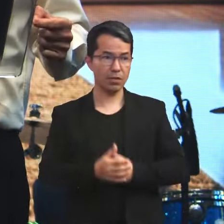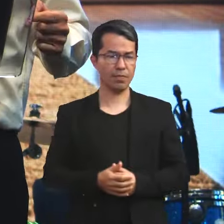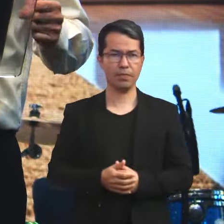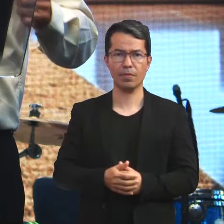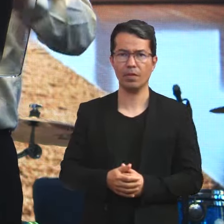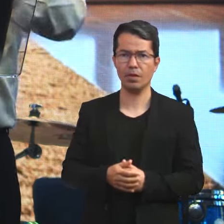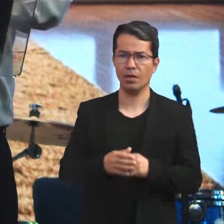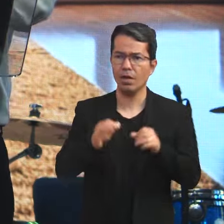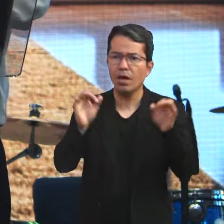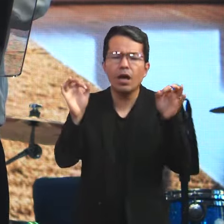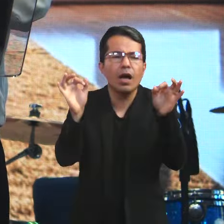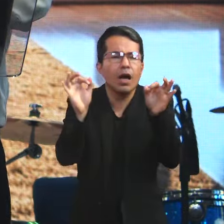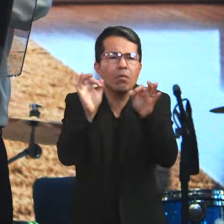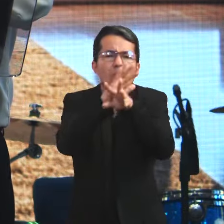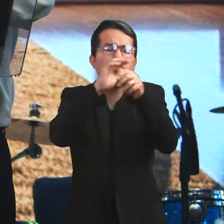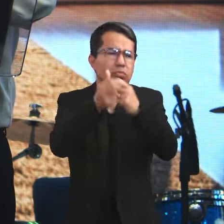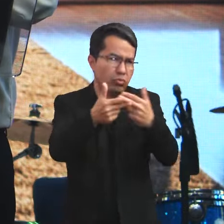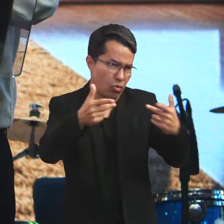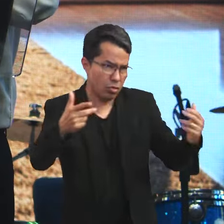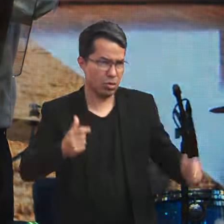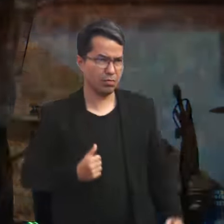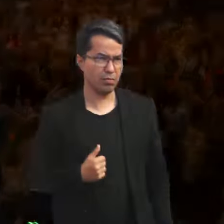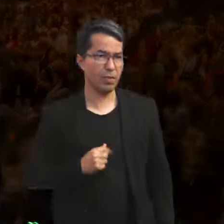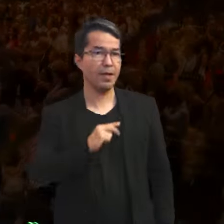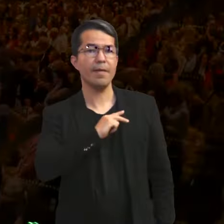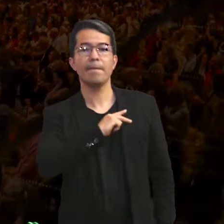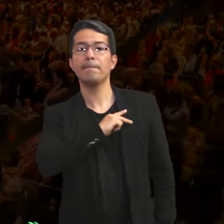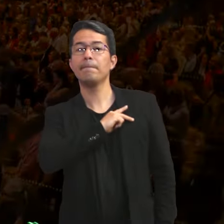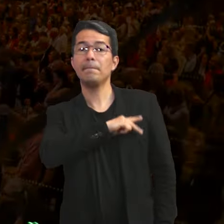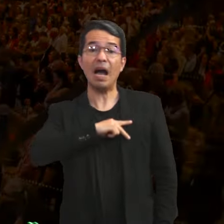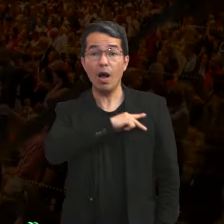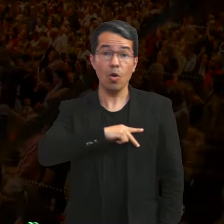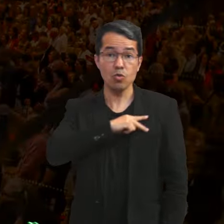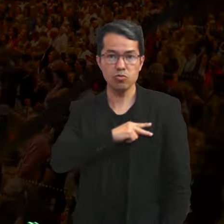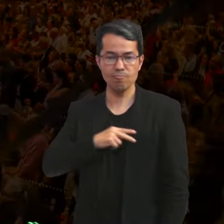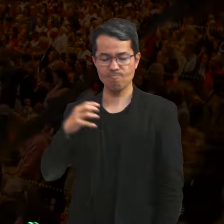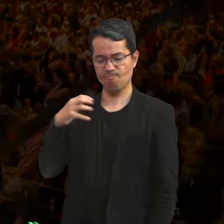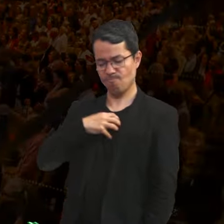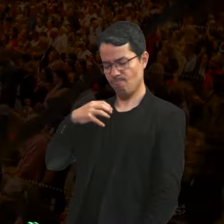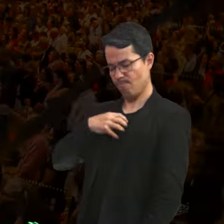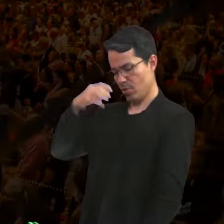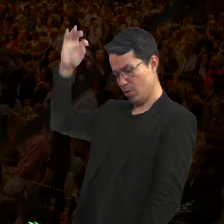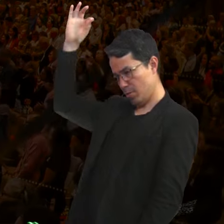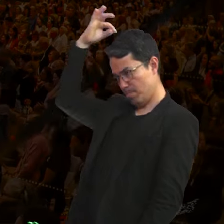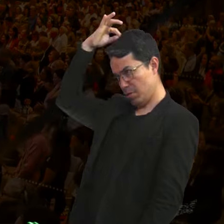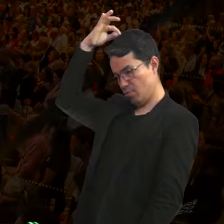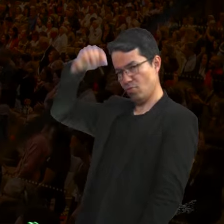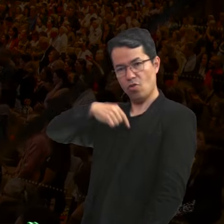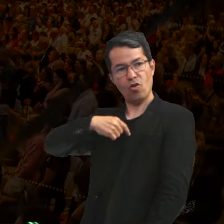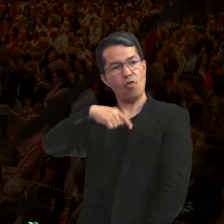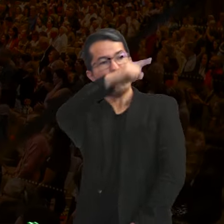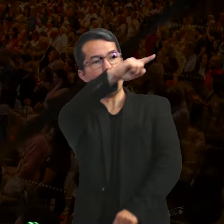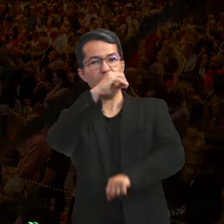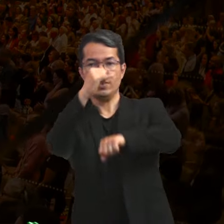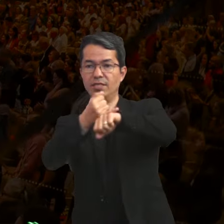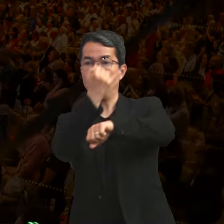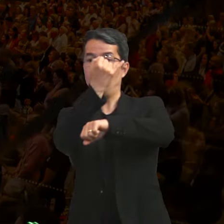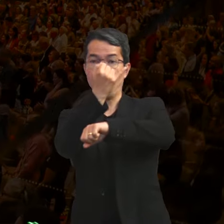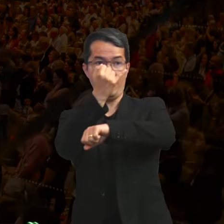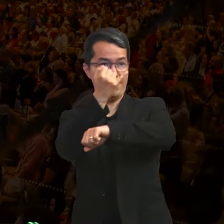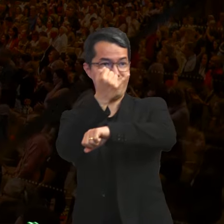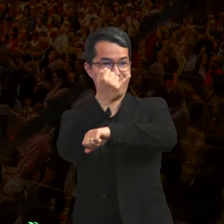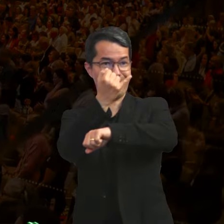a escritura Dias essas cois pao em espírito ir Jerusalém Paulo props em